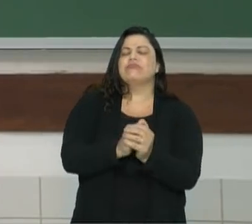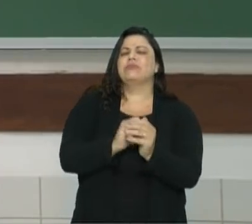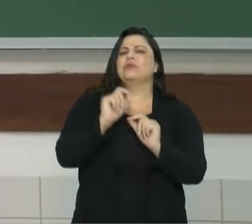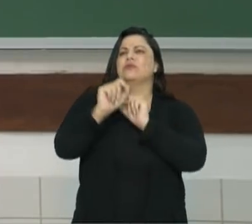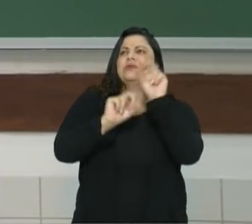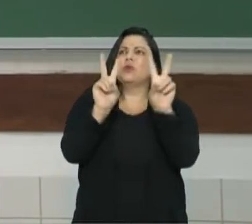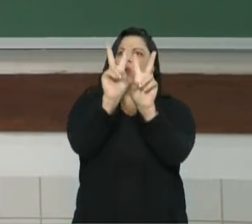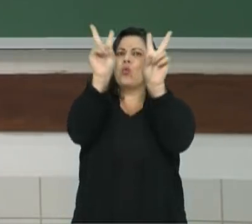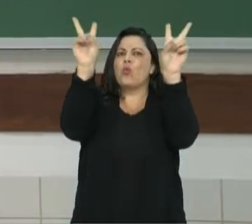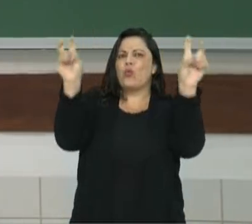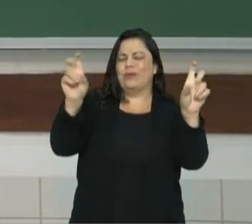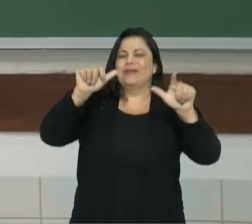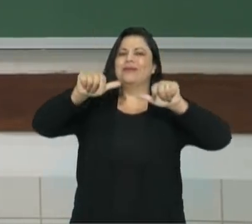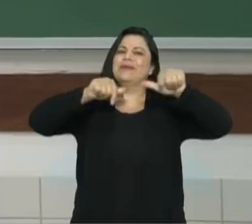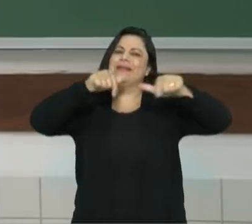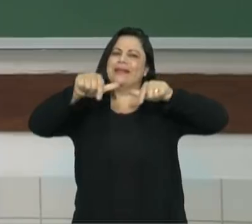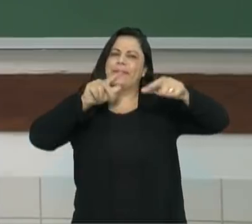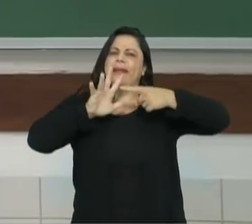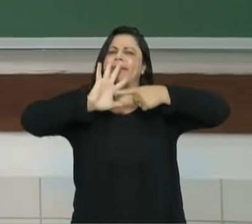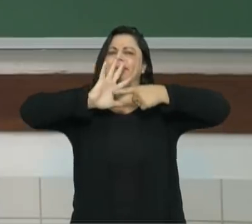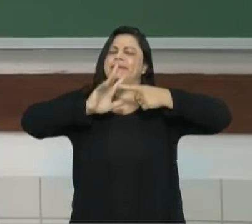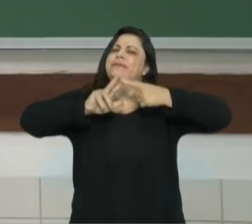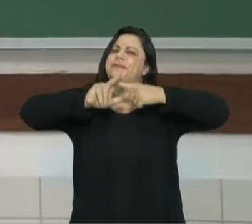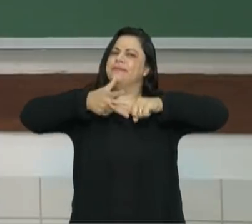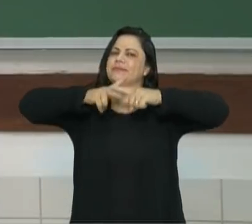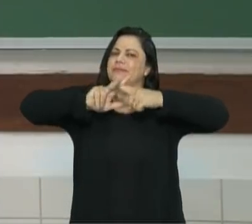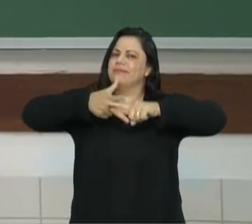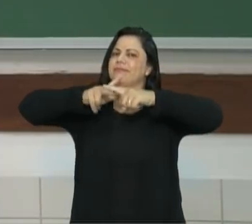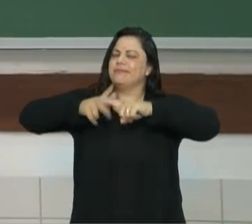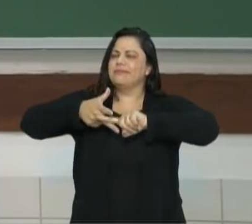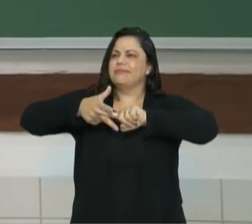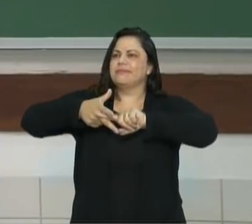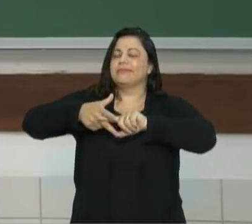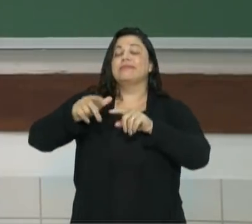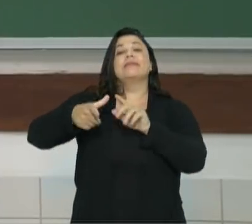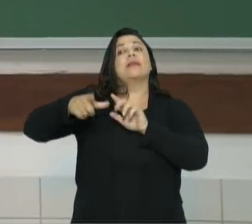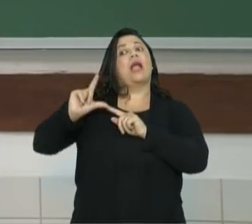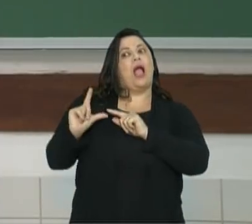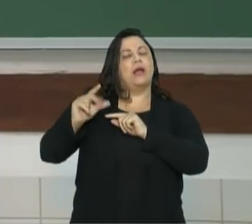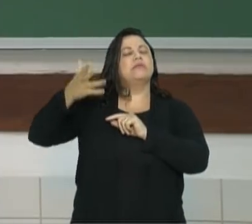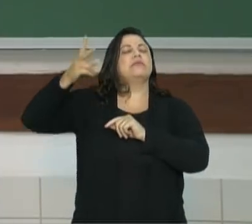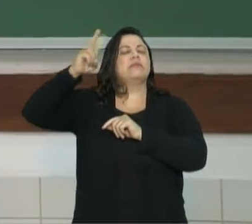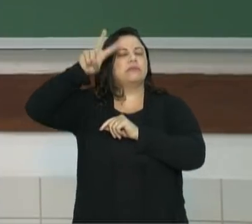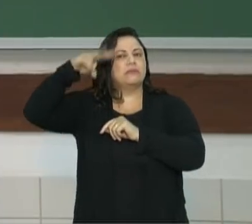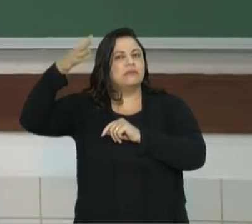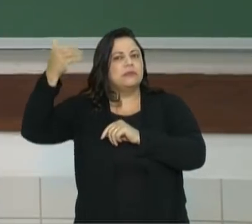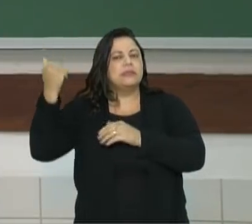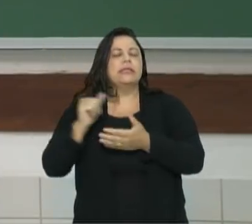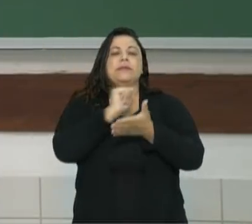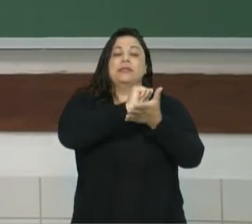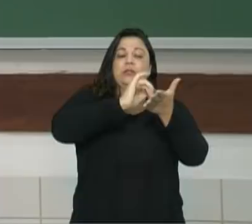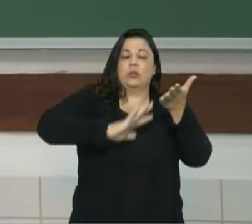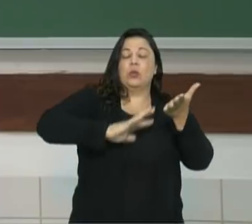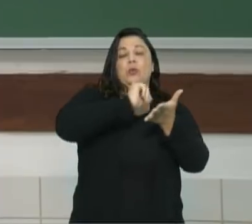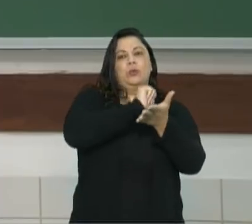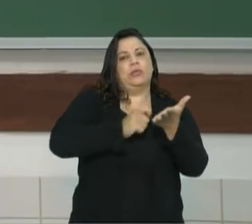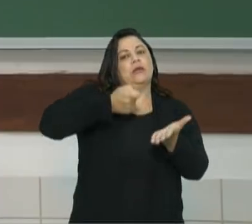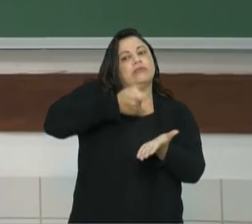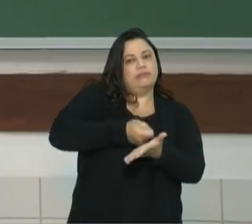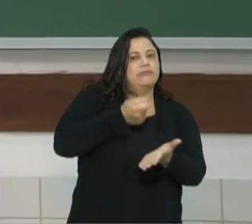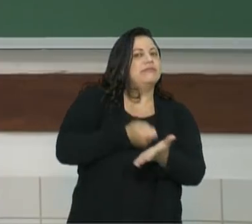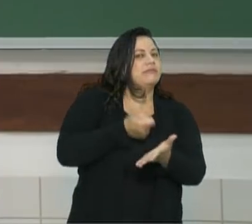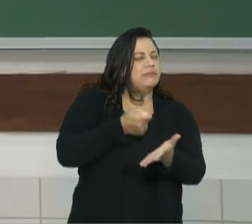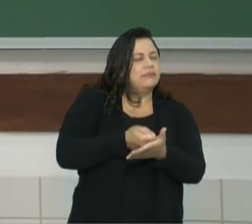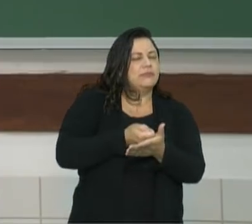mecânico. Antes disso, tá? Lembre-se de fazer a atividade obrigatória de vocês, porque afinal essa atividade vale a presença, certo?